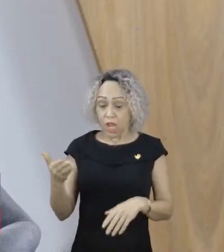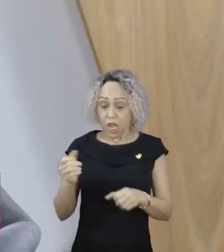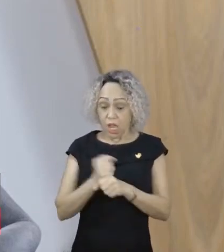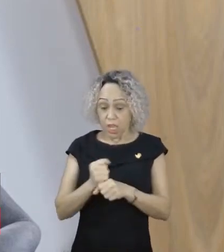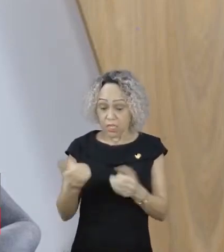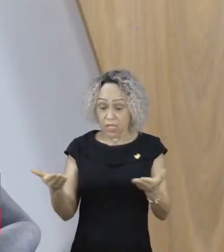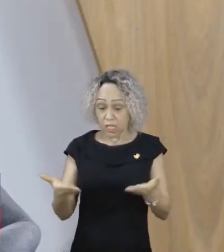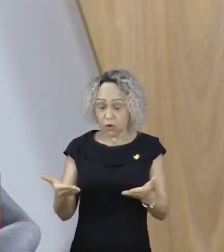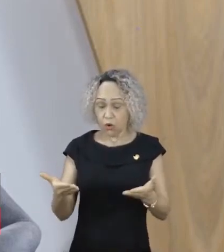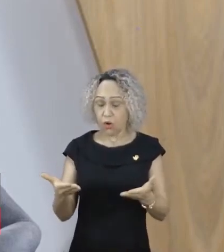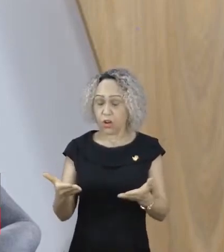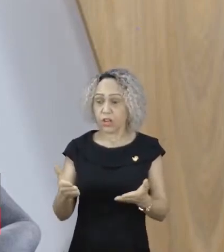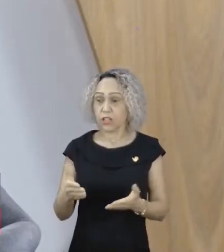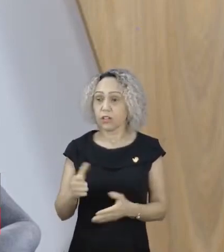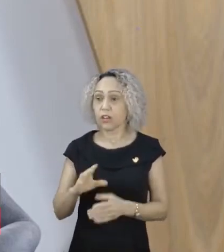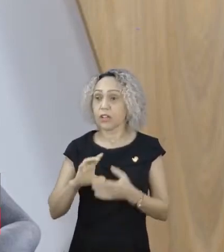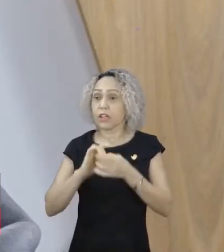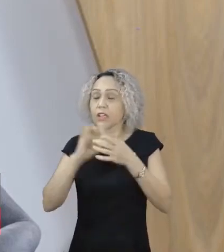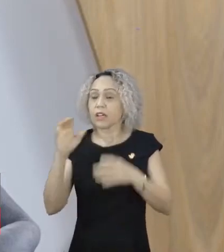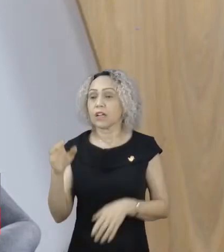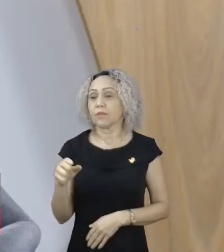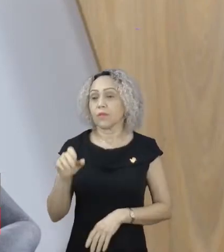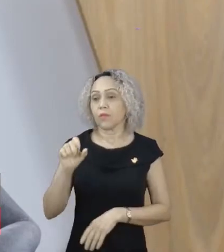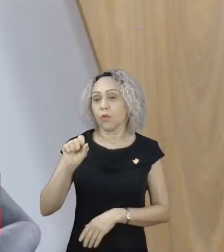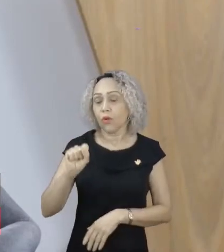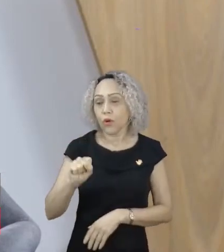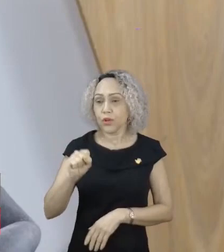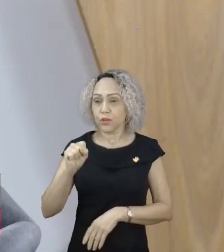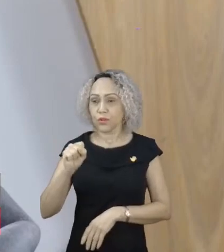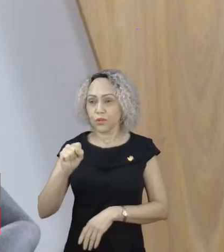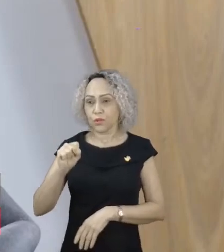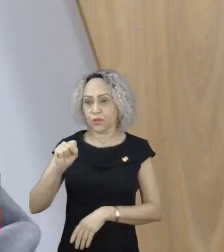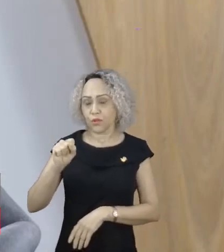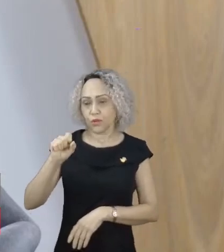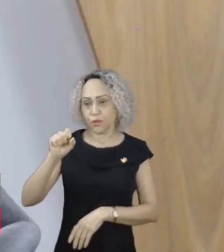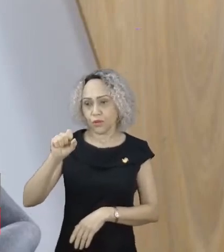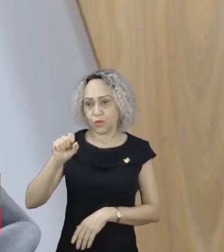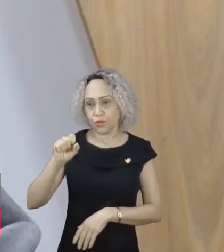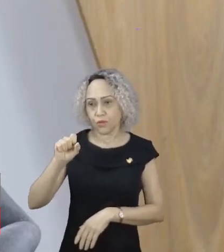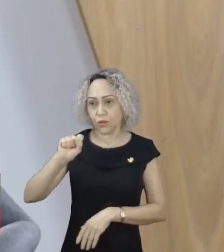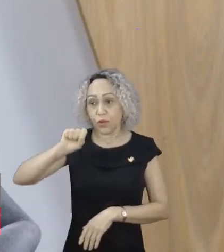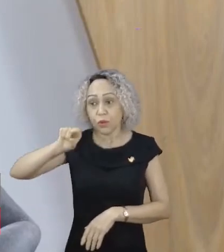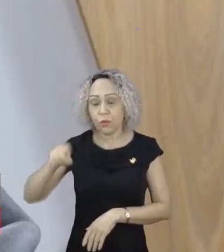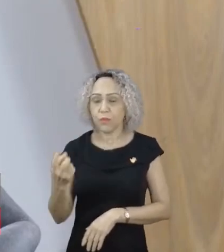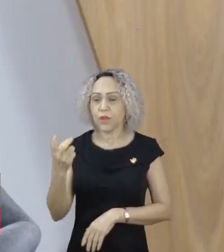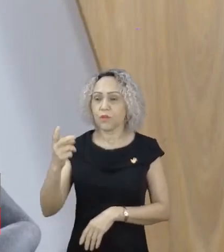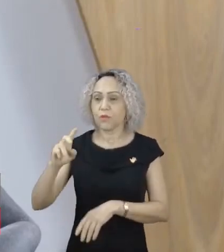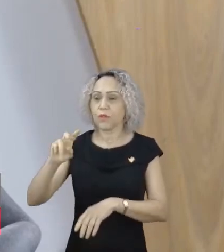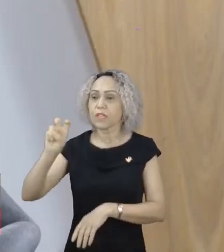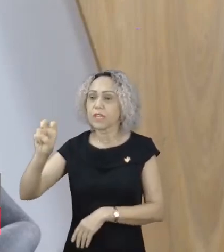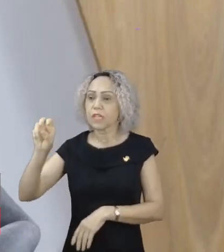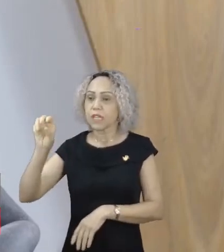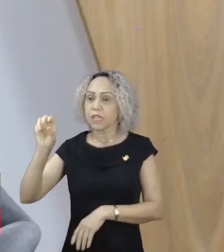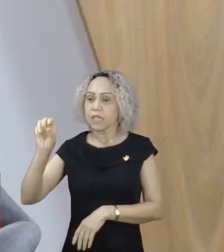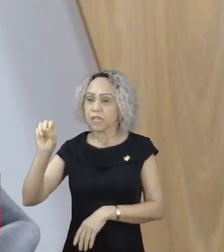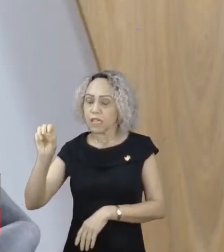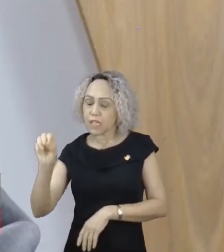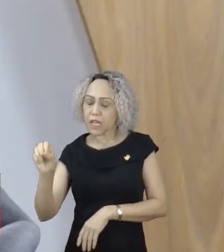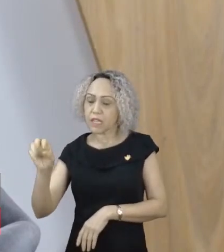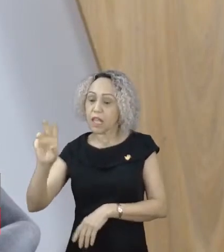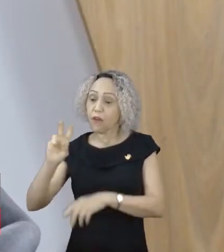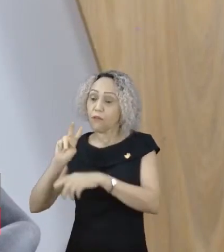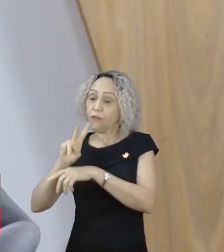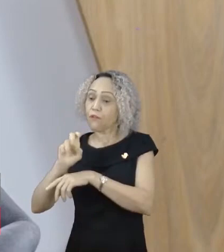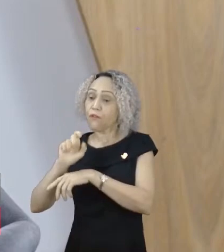quais 6.400 vão fazer parte do concurso unificado. Né? Algumas áreas já estavam com o edital pronto, elas ficaram acabando fazendo de